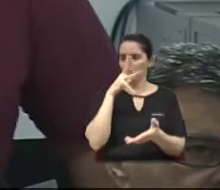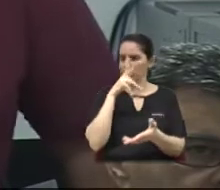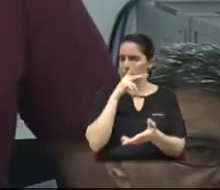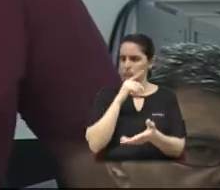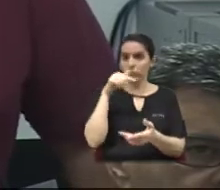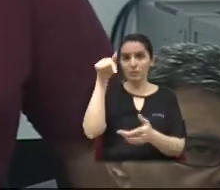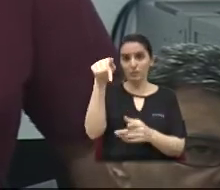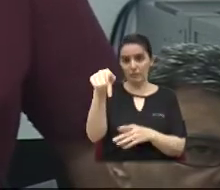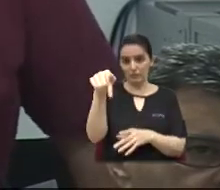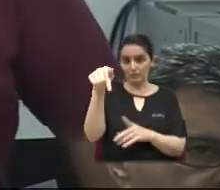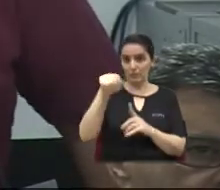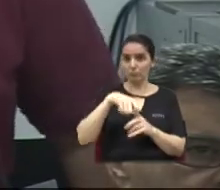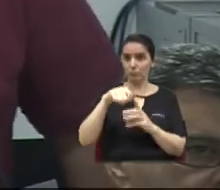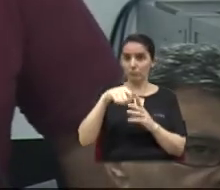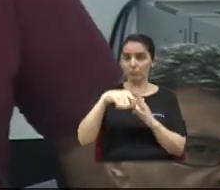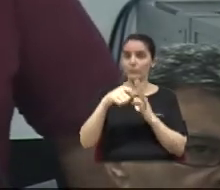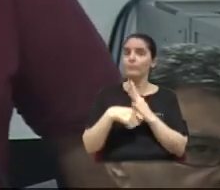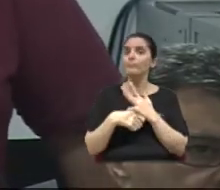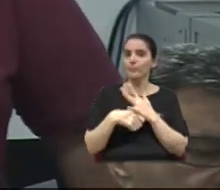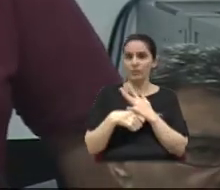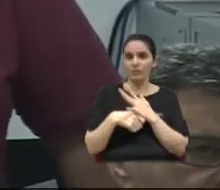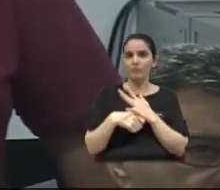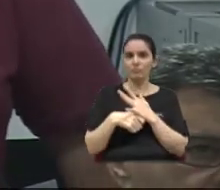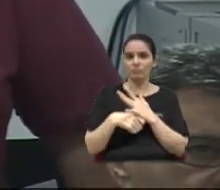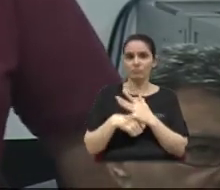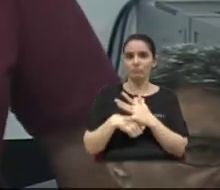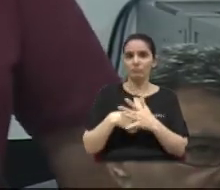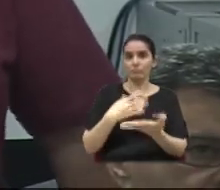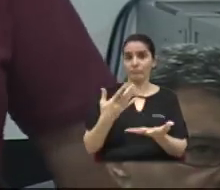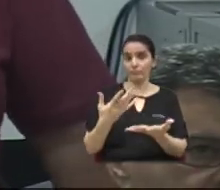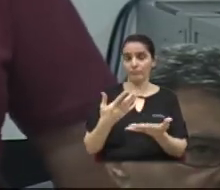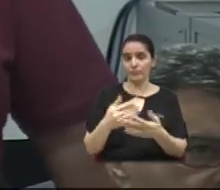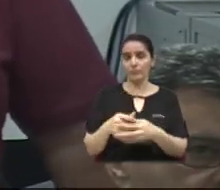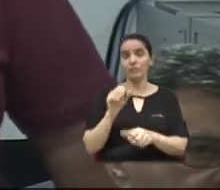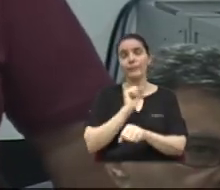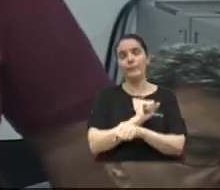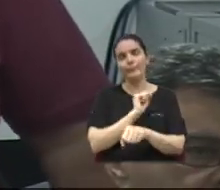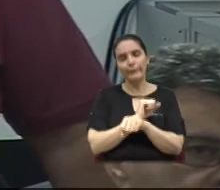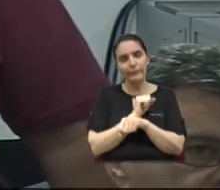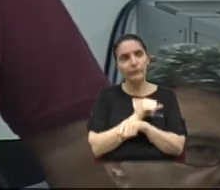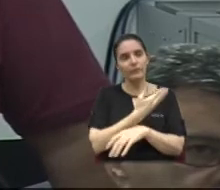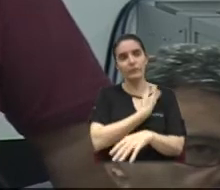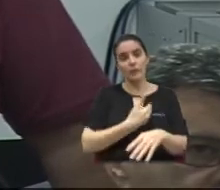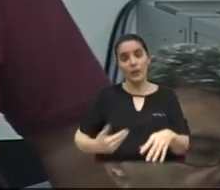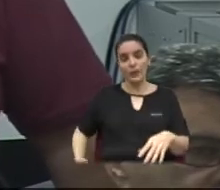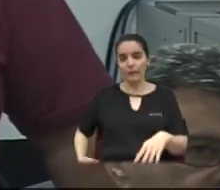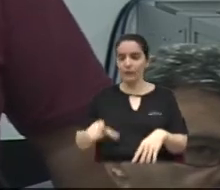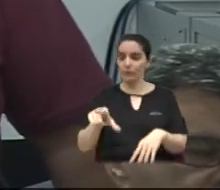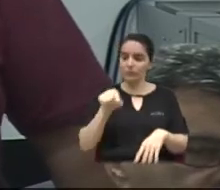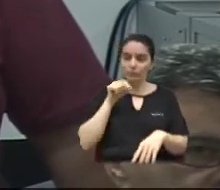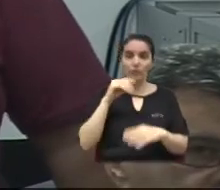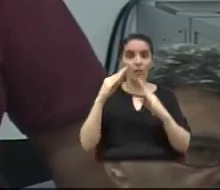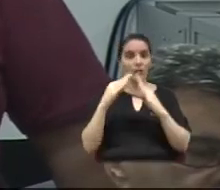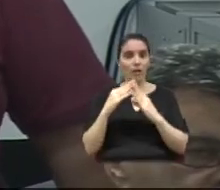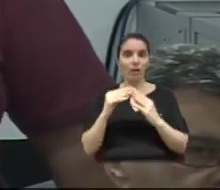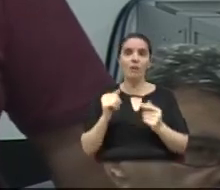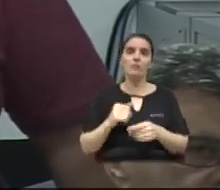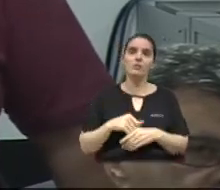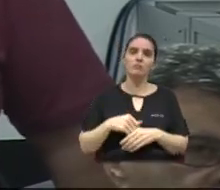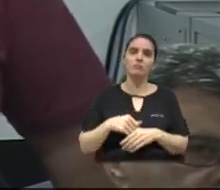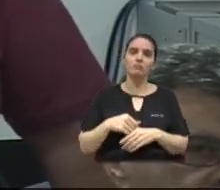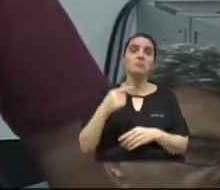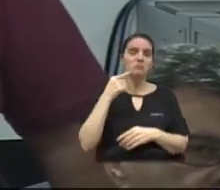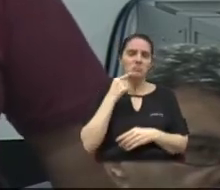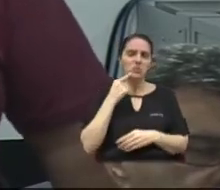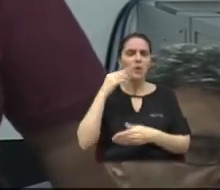lá na casa esperando o governo achar uma casa? É por isso que eu votei favorável, Lu, para voltar para a policlínica, até